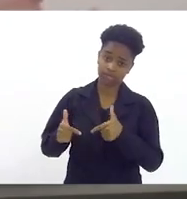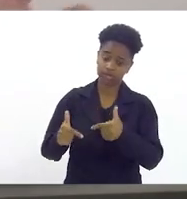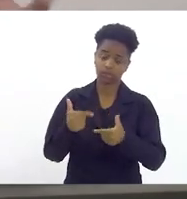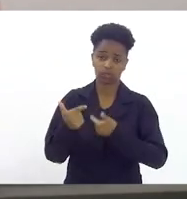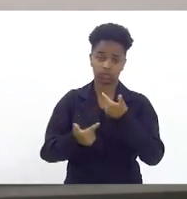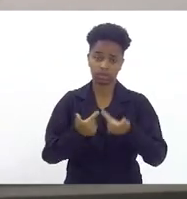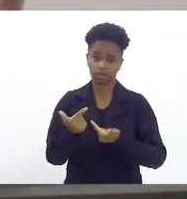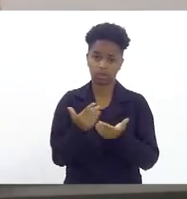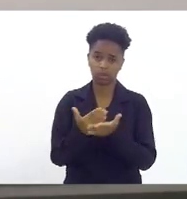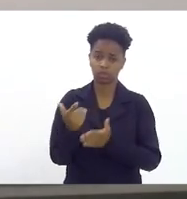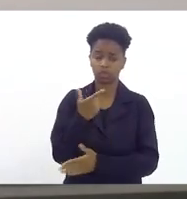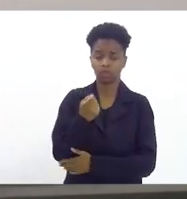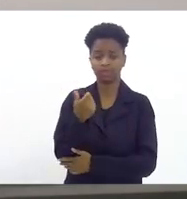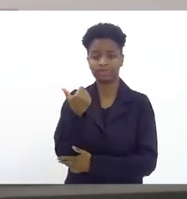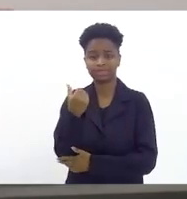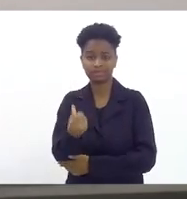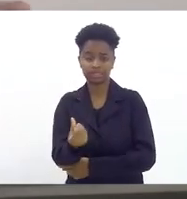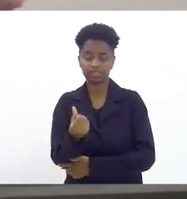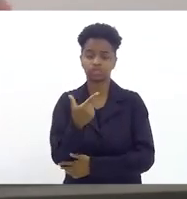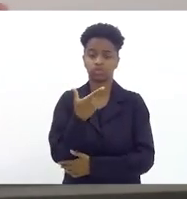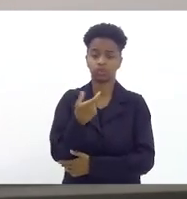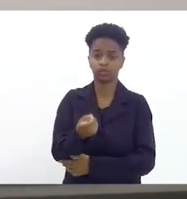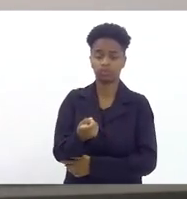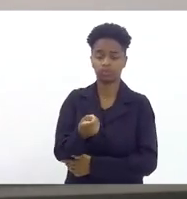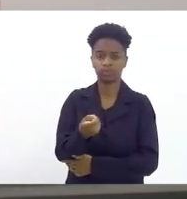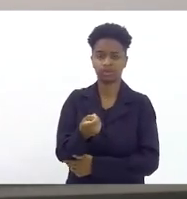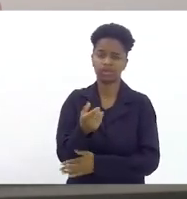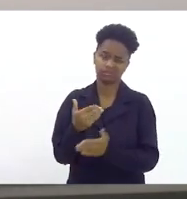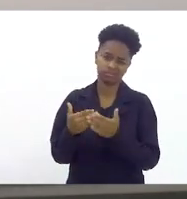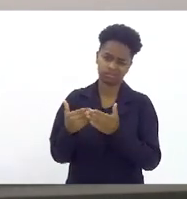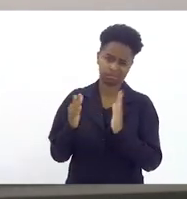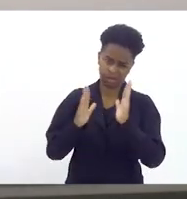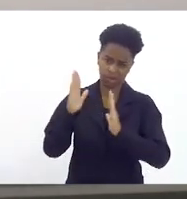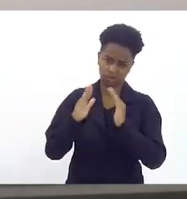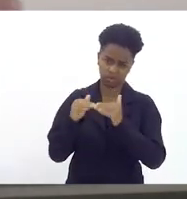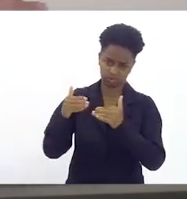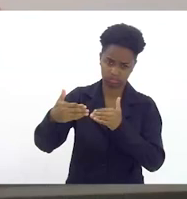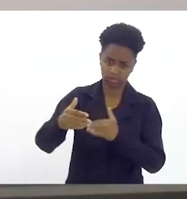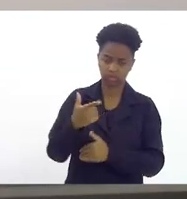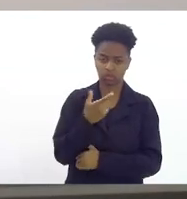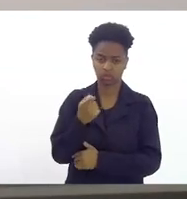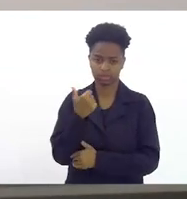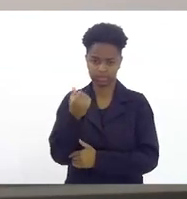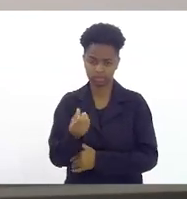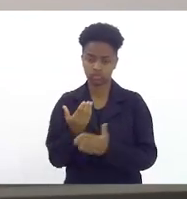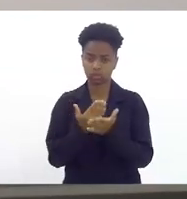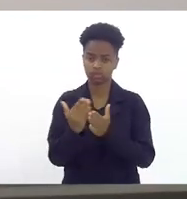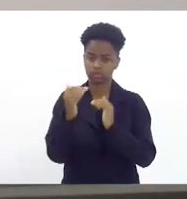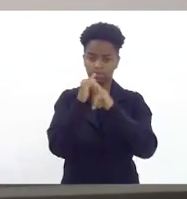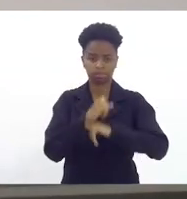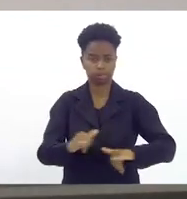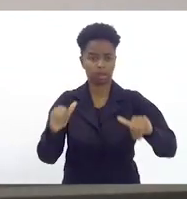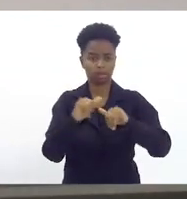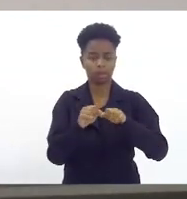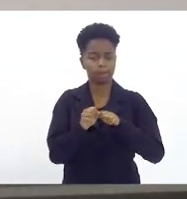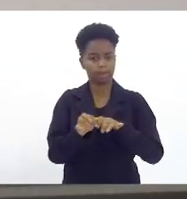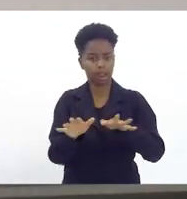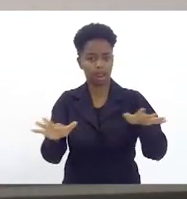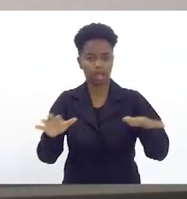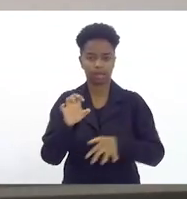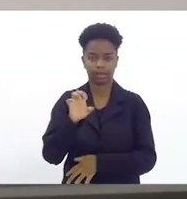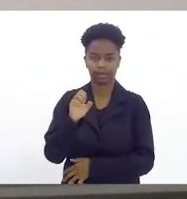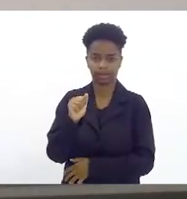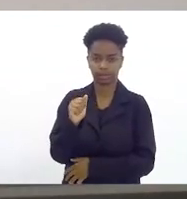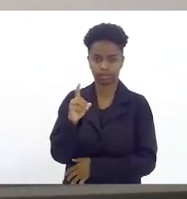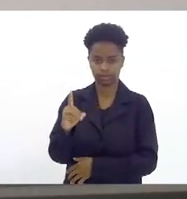desde 2016 desde a partir dessa época quando se popularizou né a EAD